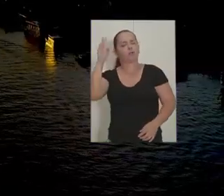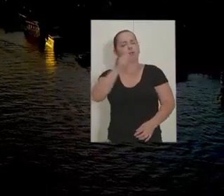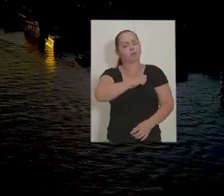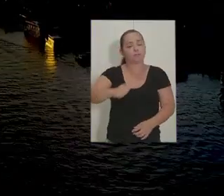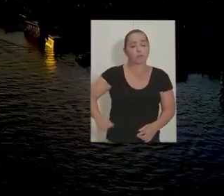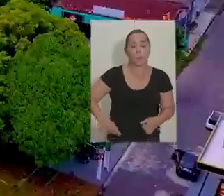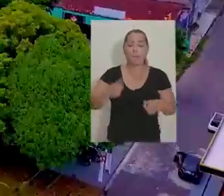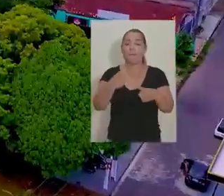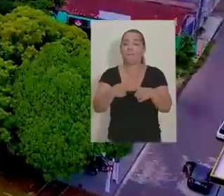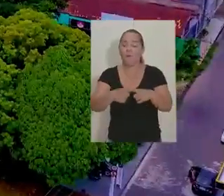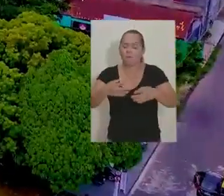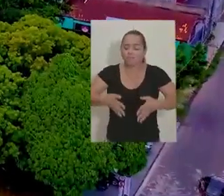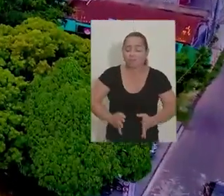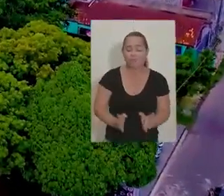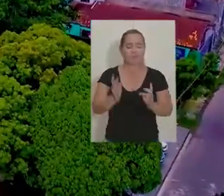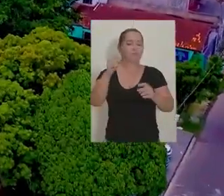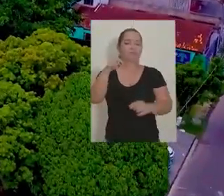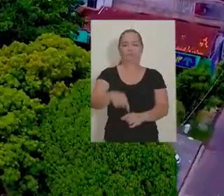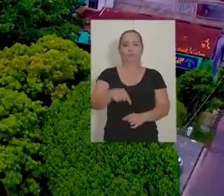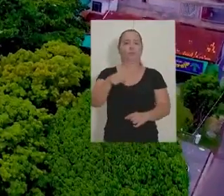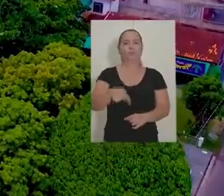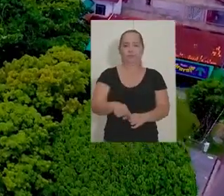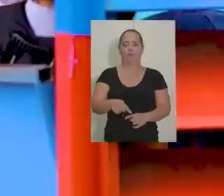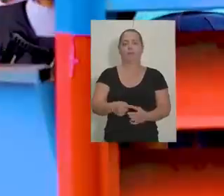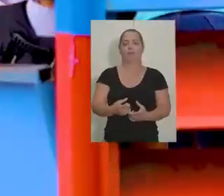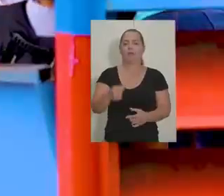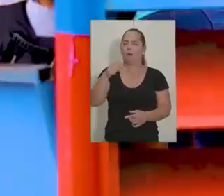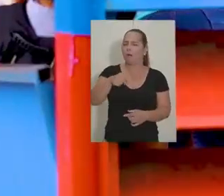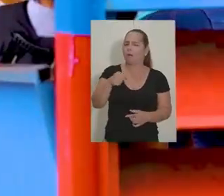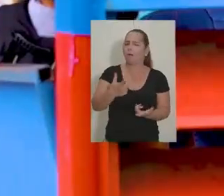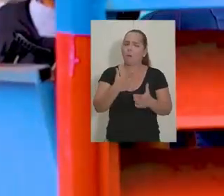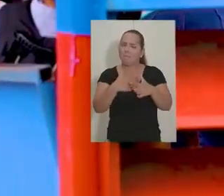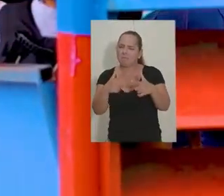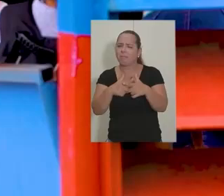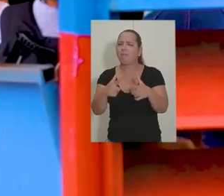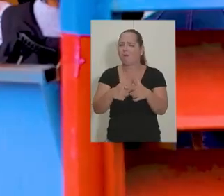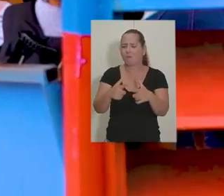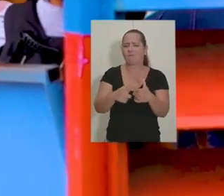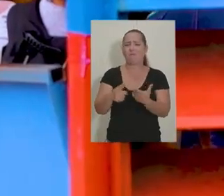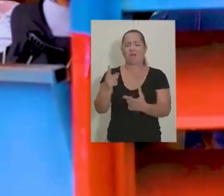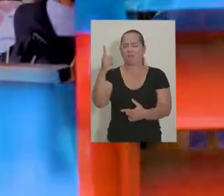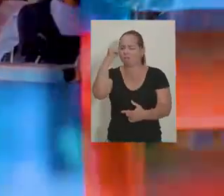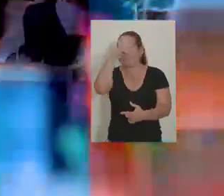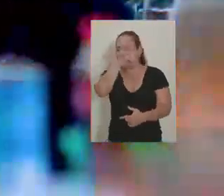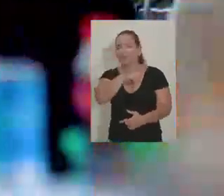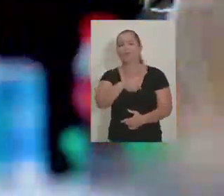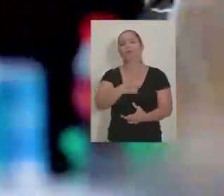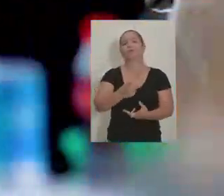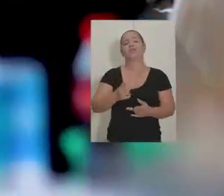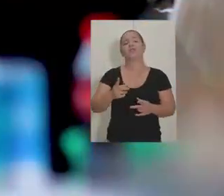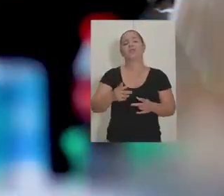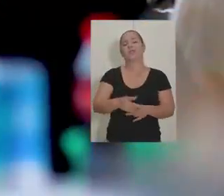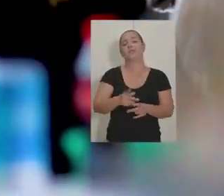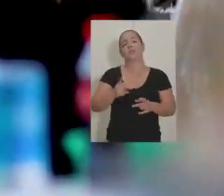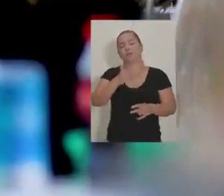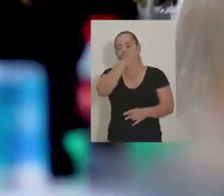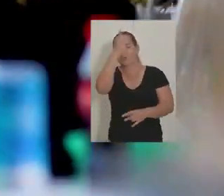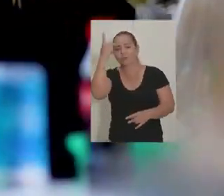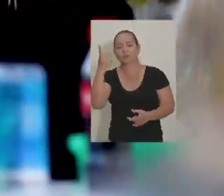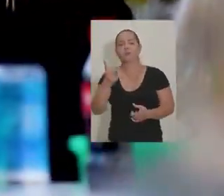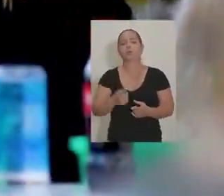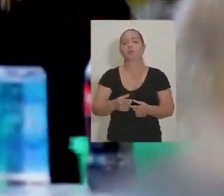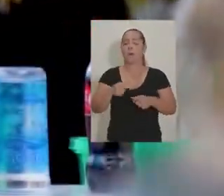candidato em Ananindeua porque eu fui criado nesse município. A realidade dessa cidade, ela tem sido bastante opressiva para a maior parte